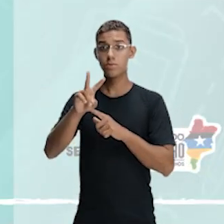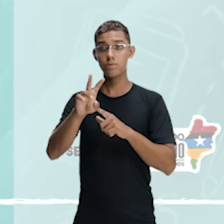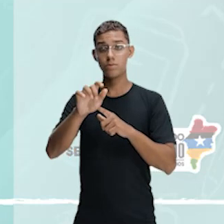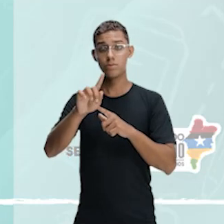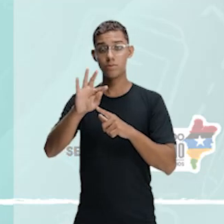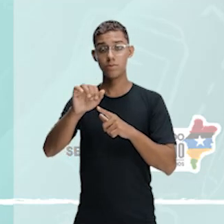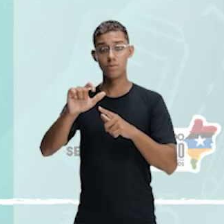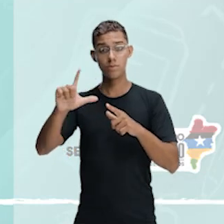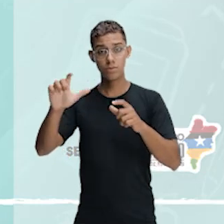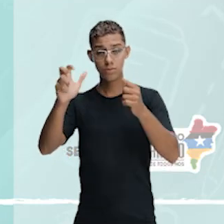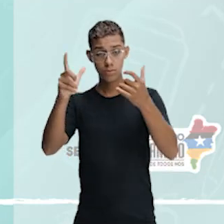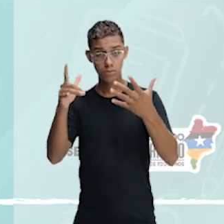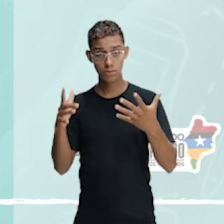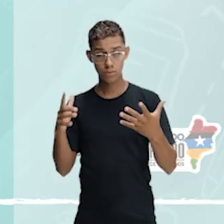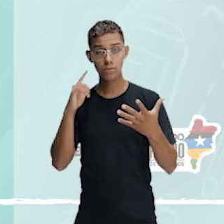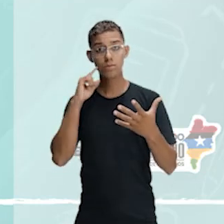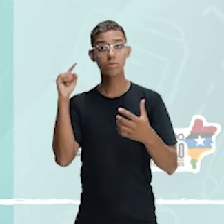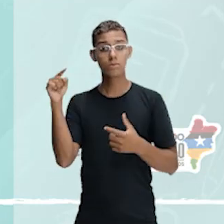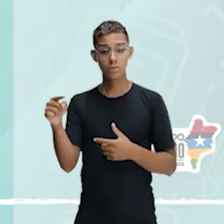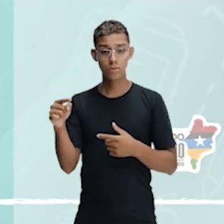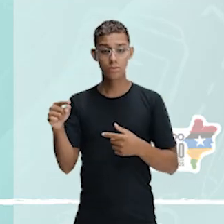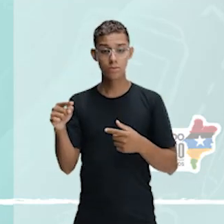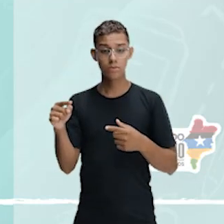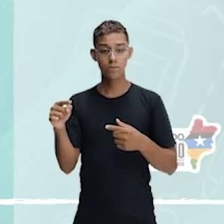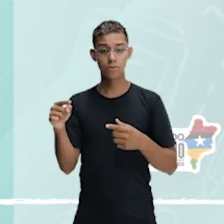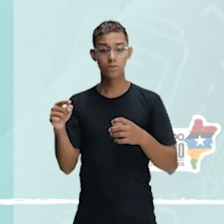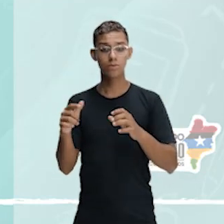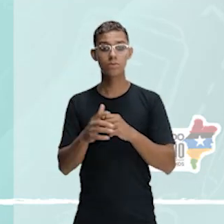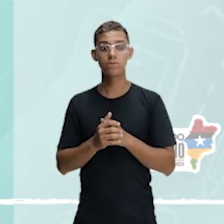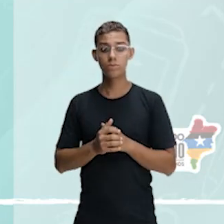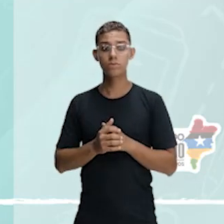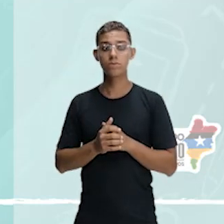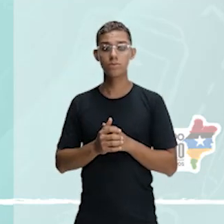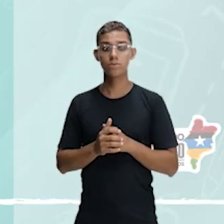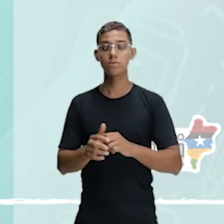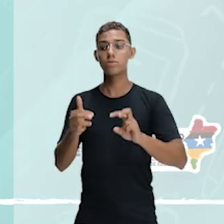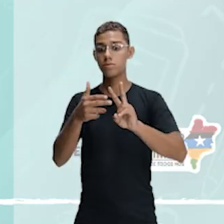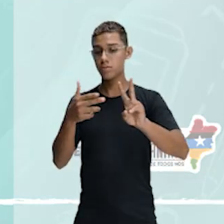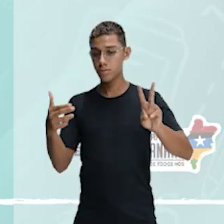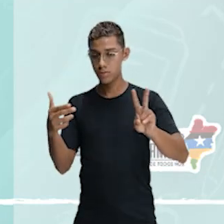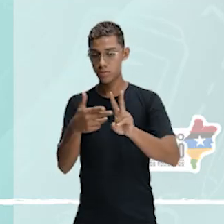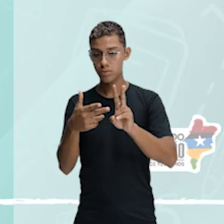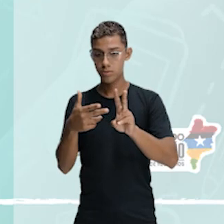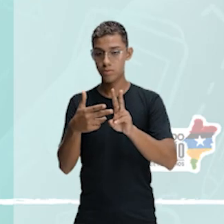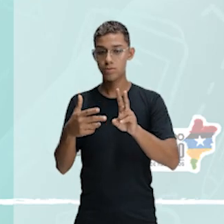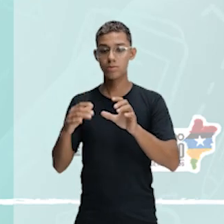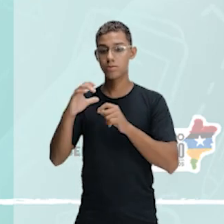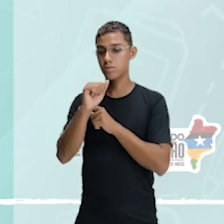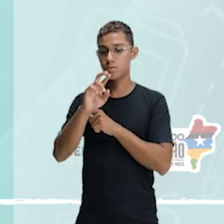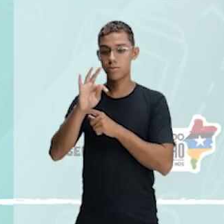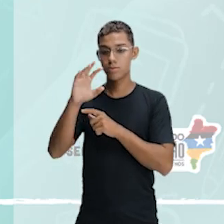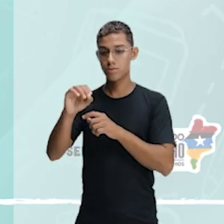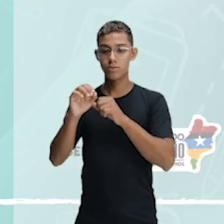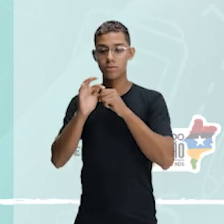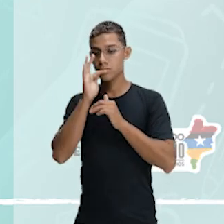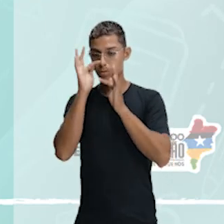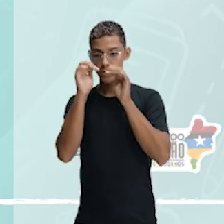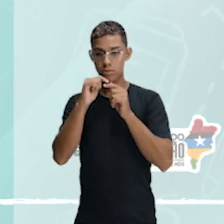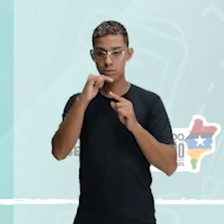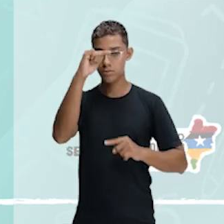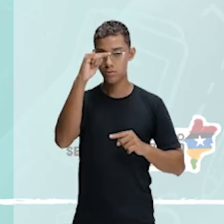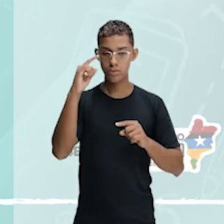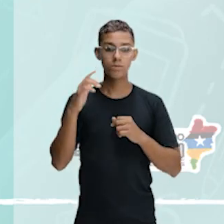o caráter planta alta é dominante sobre o caráter planta baixa, sendo os genes